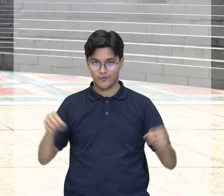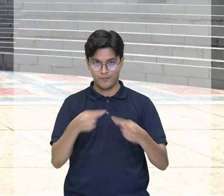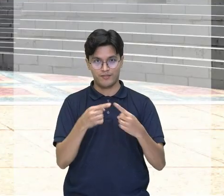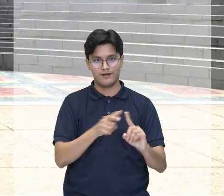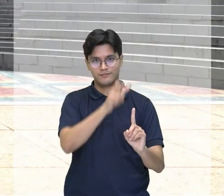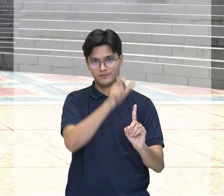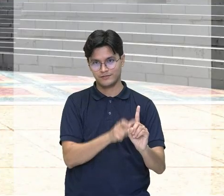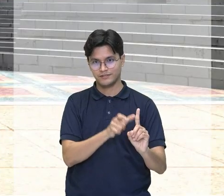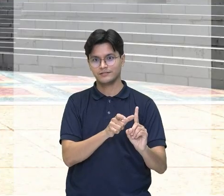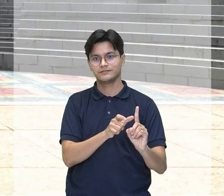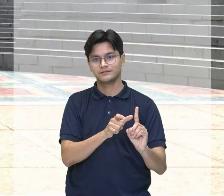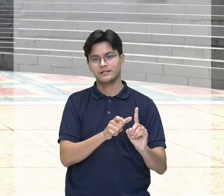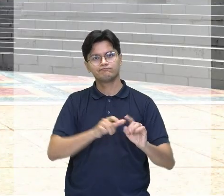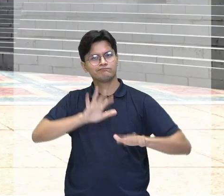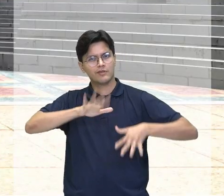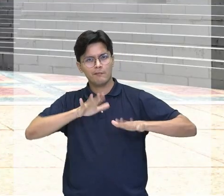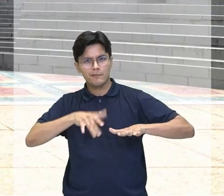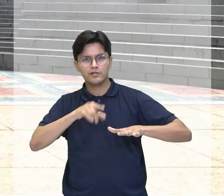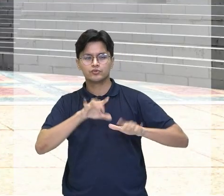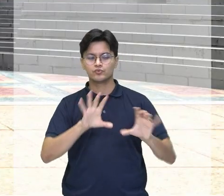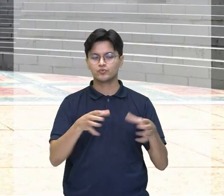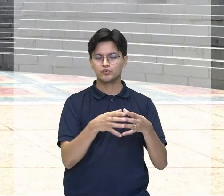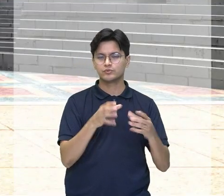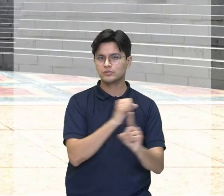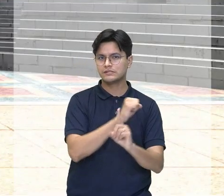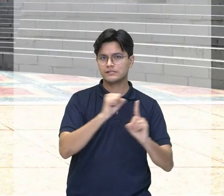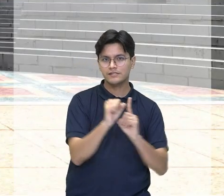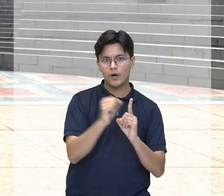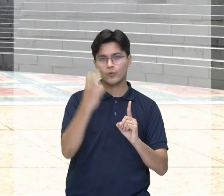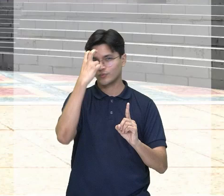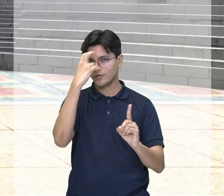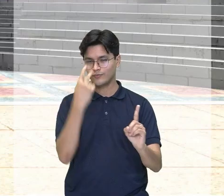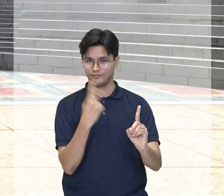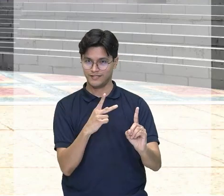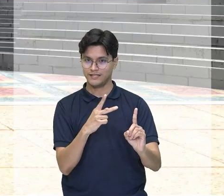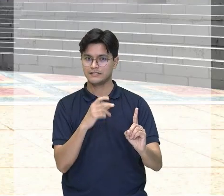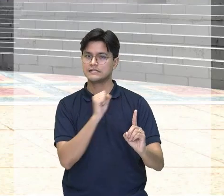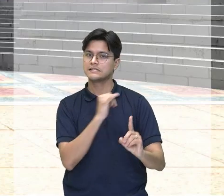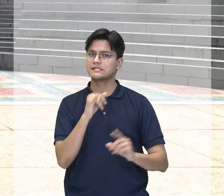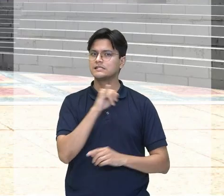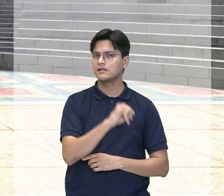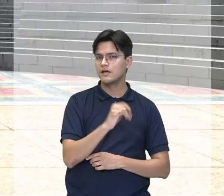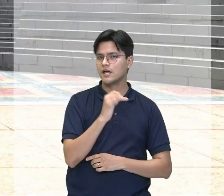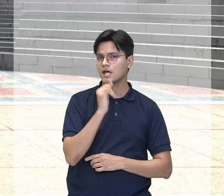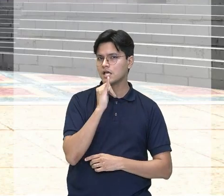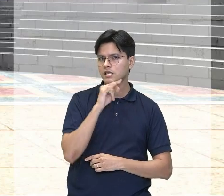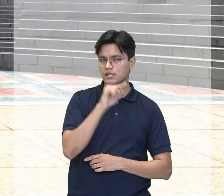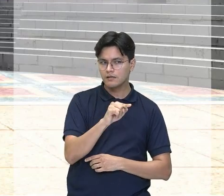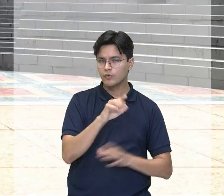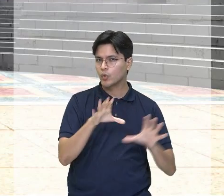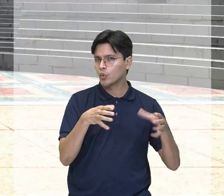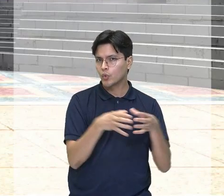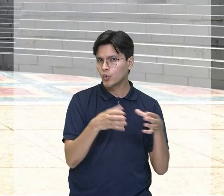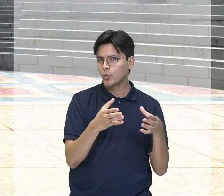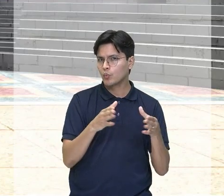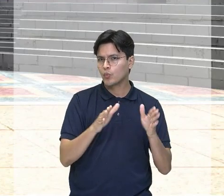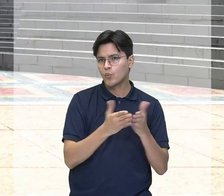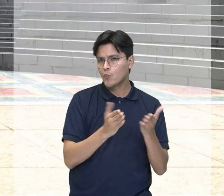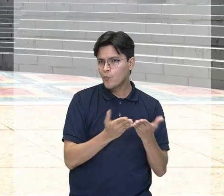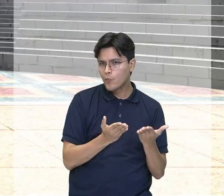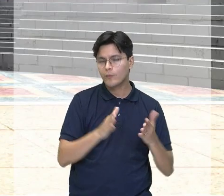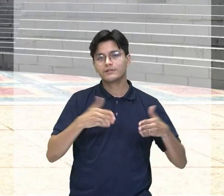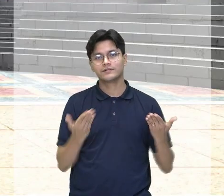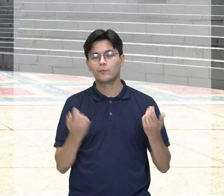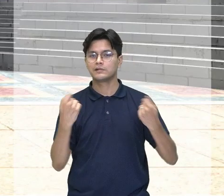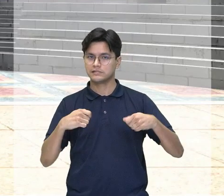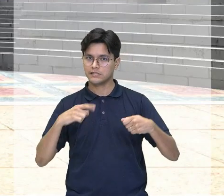né, dependendo do nível social ou cultural. Se ele tem um nível social mais baixo, a gente tem que adotar uma certa linguagem. Se ele tem aí, né,